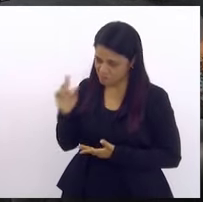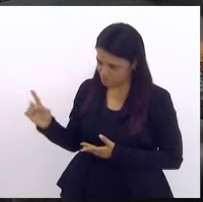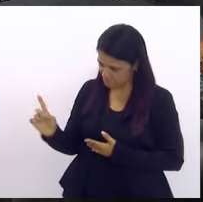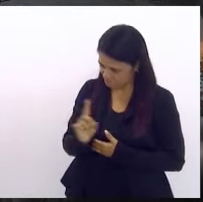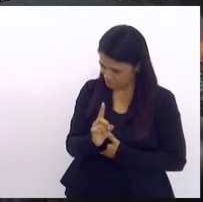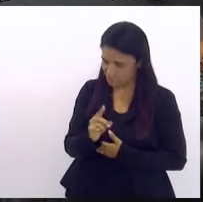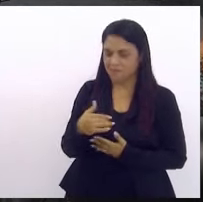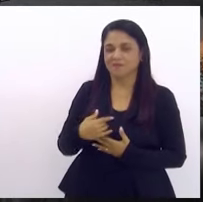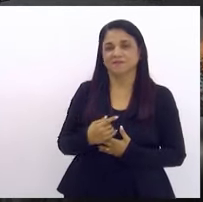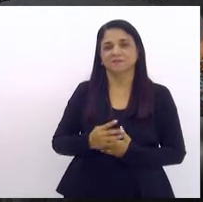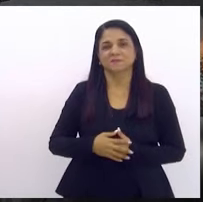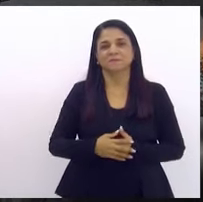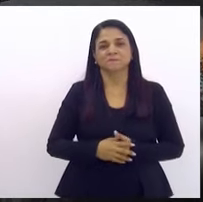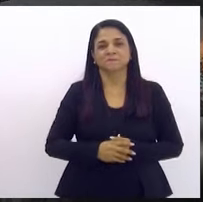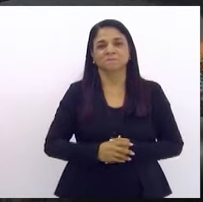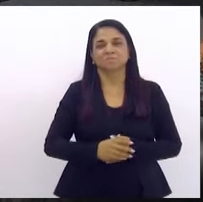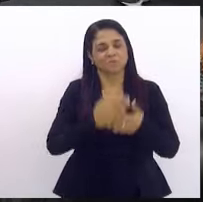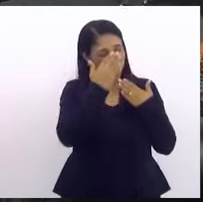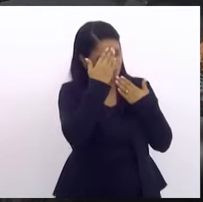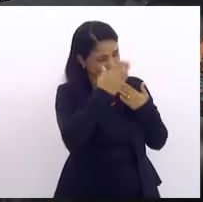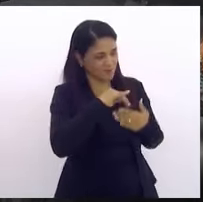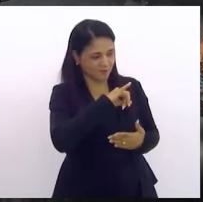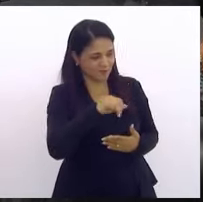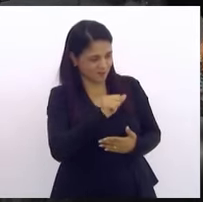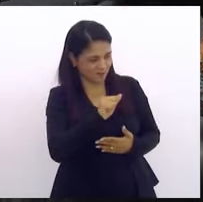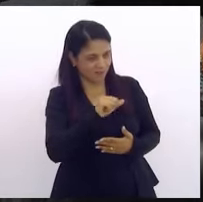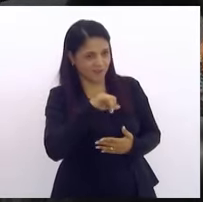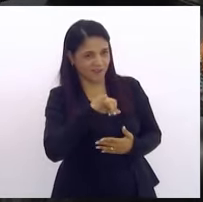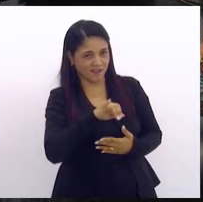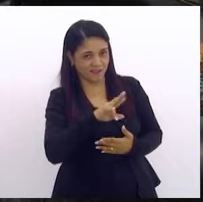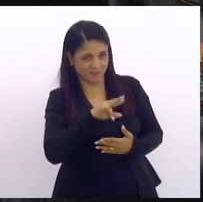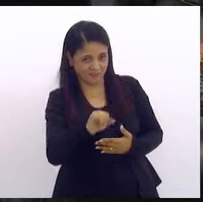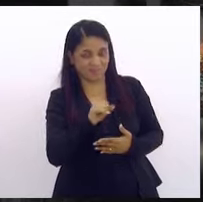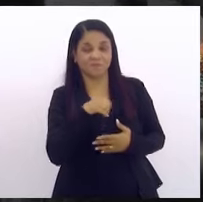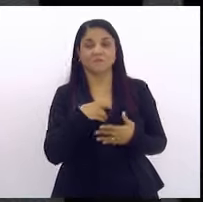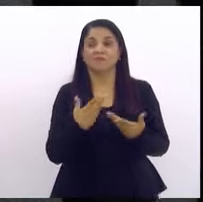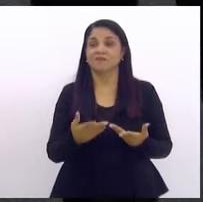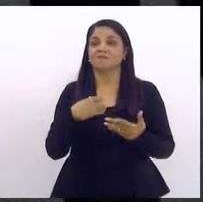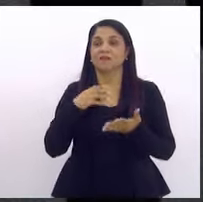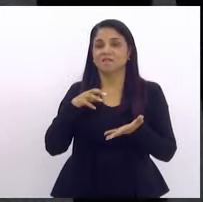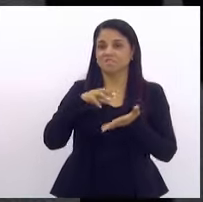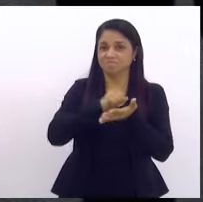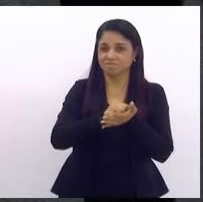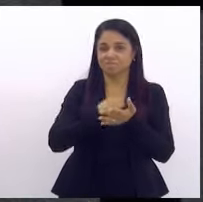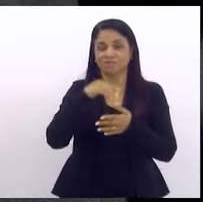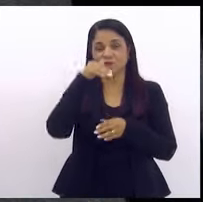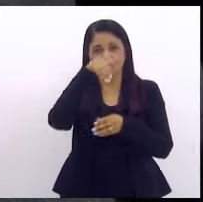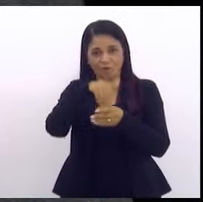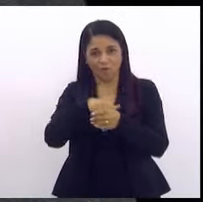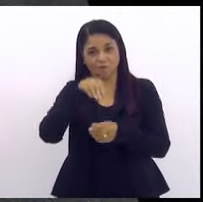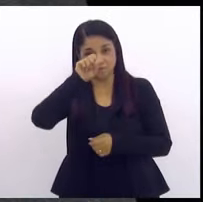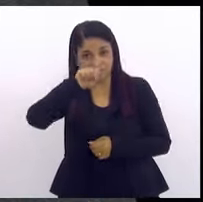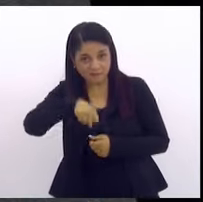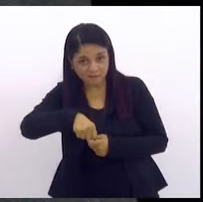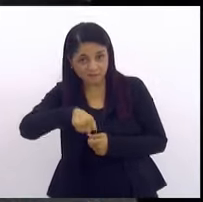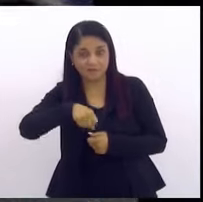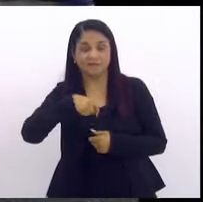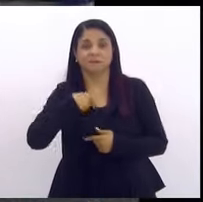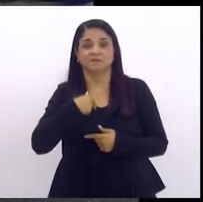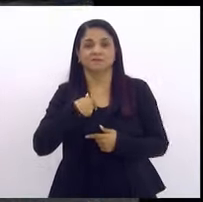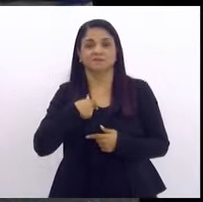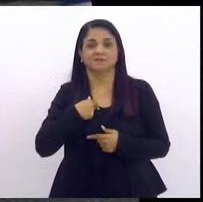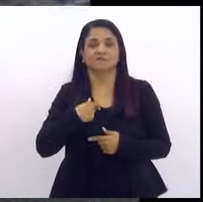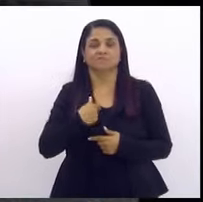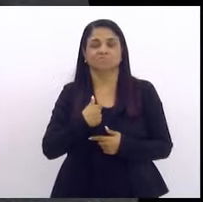certeza. Não, obrigada, Jari, deputado. Queria registrar aqui o voto sim, ou seja, não